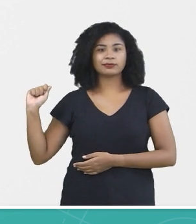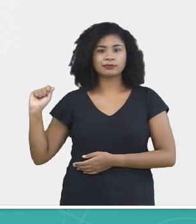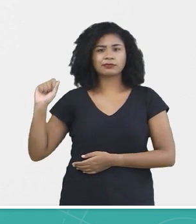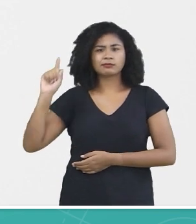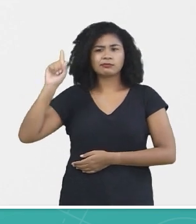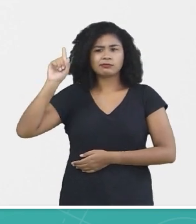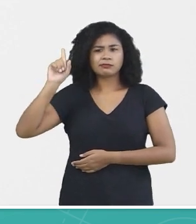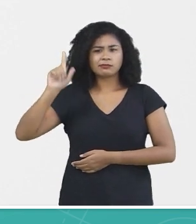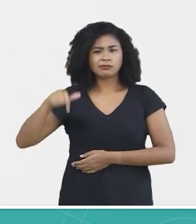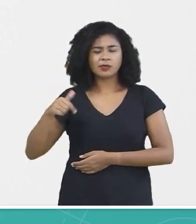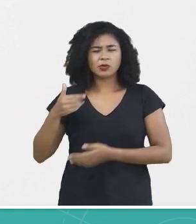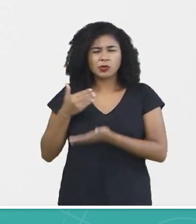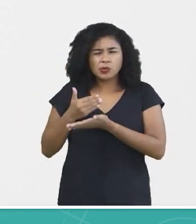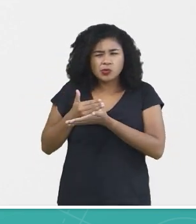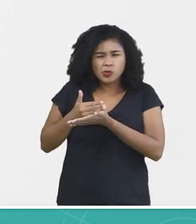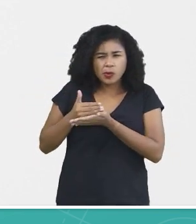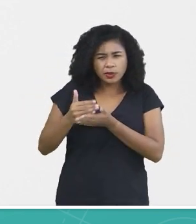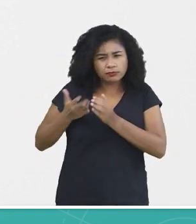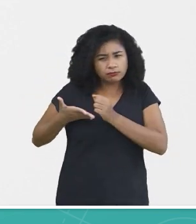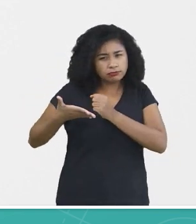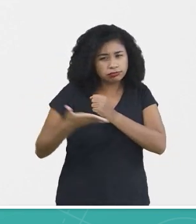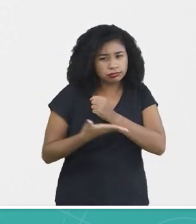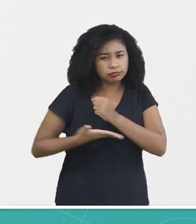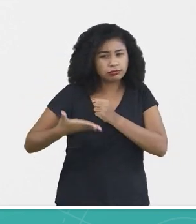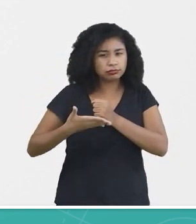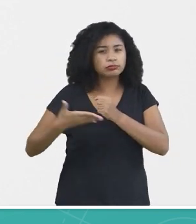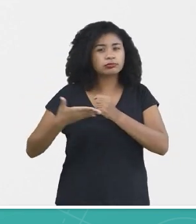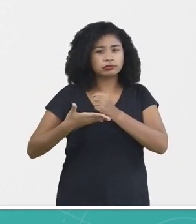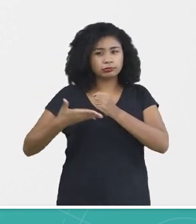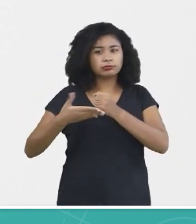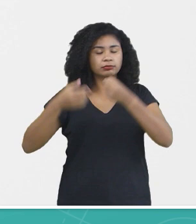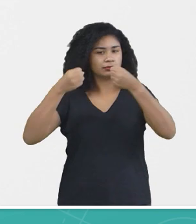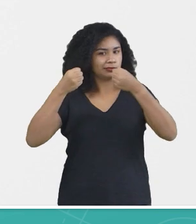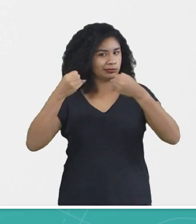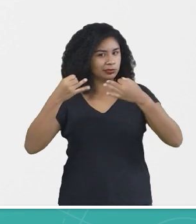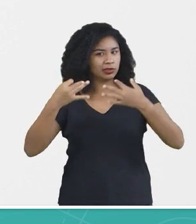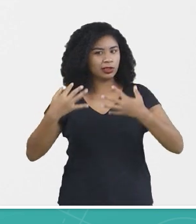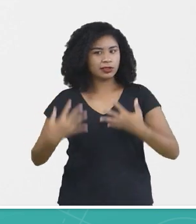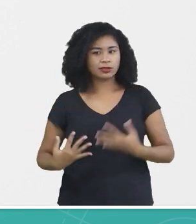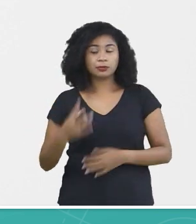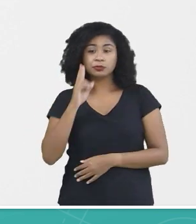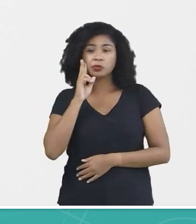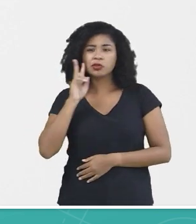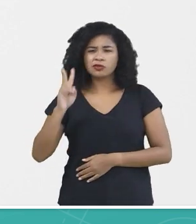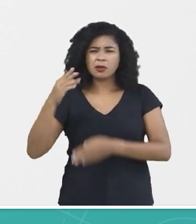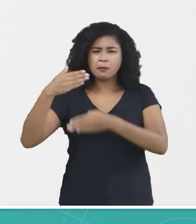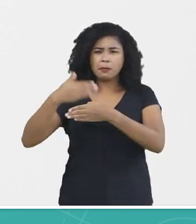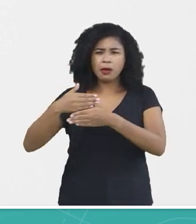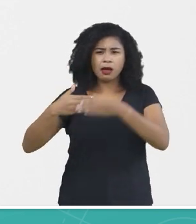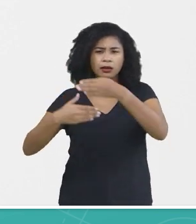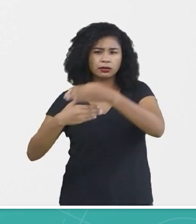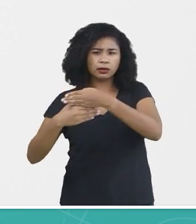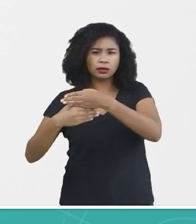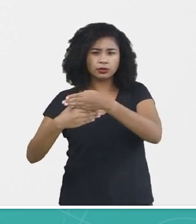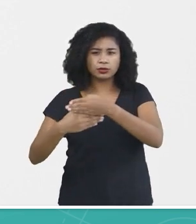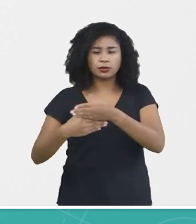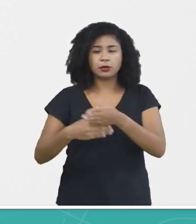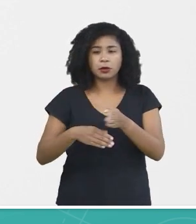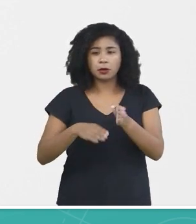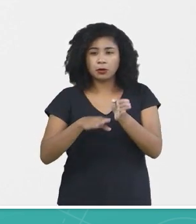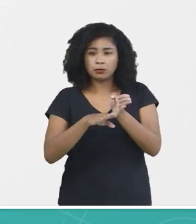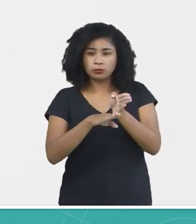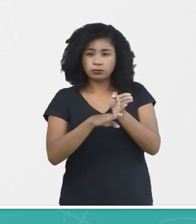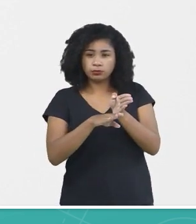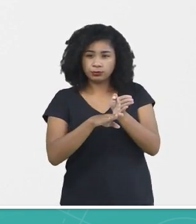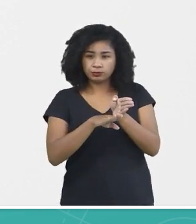geometria. O encontro de duas paredes nos dá a noção de reta. Então, vem comigo, ó, olha aqui, reta,